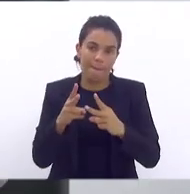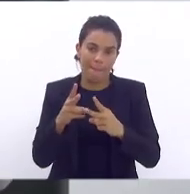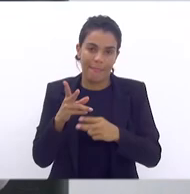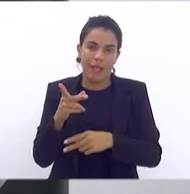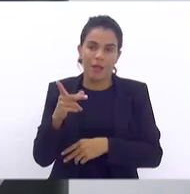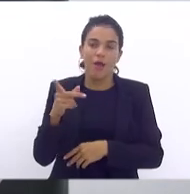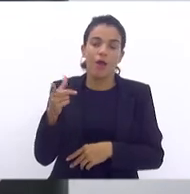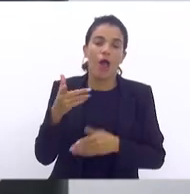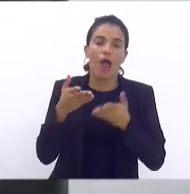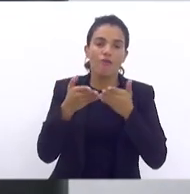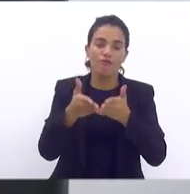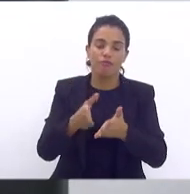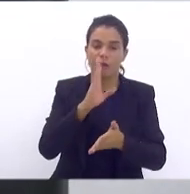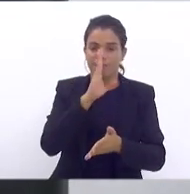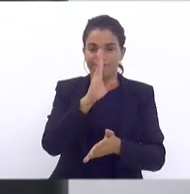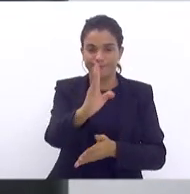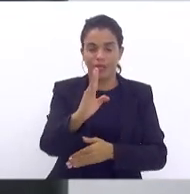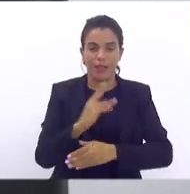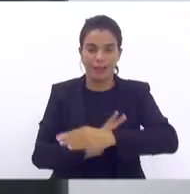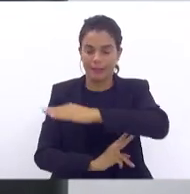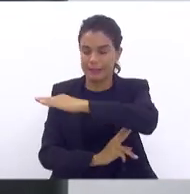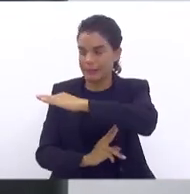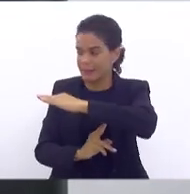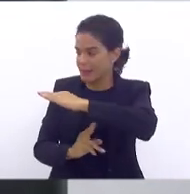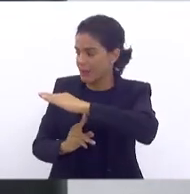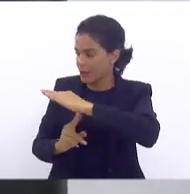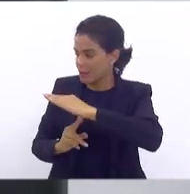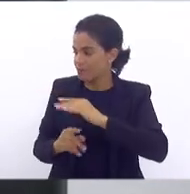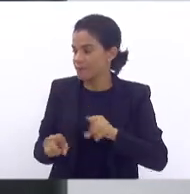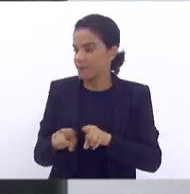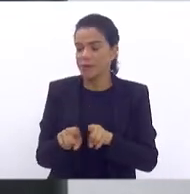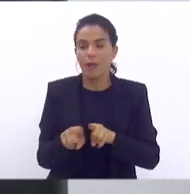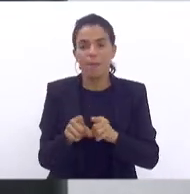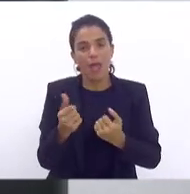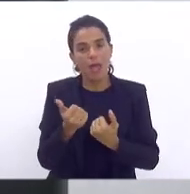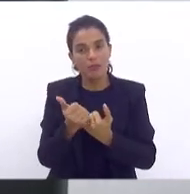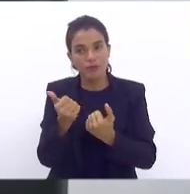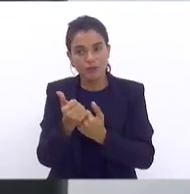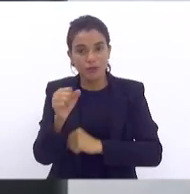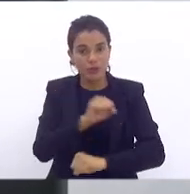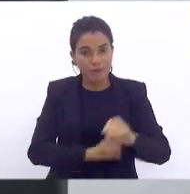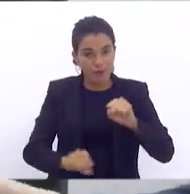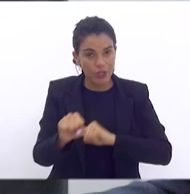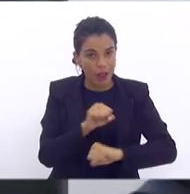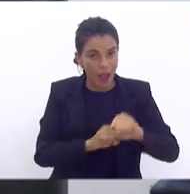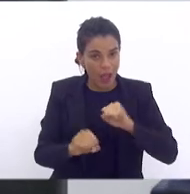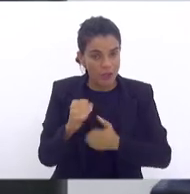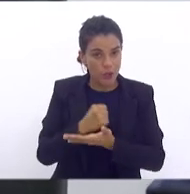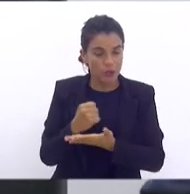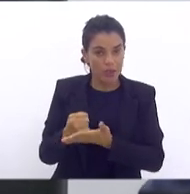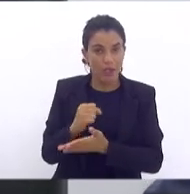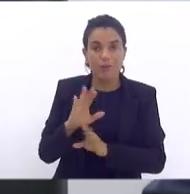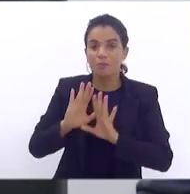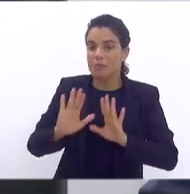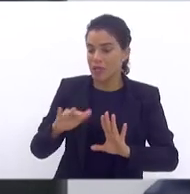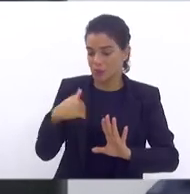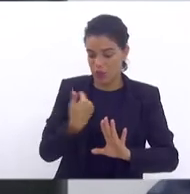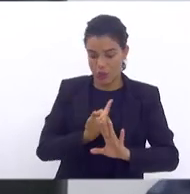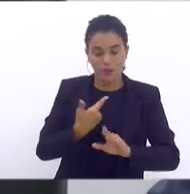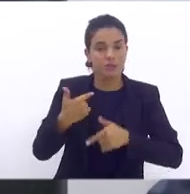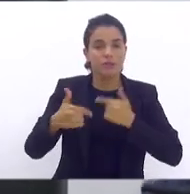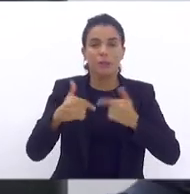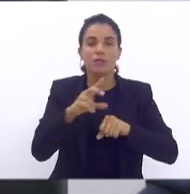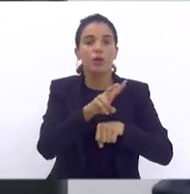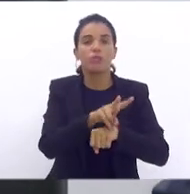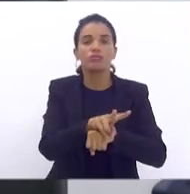à Ponte de Niterói. Estamos contratados como auxiliar de serviços gerais, mas o trabalho da gente é só